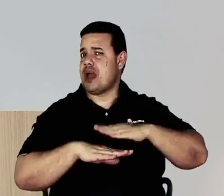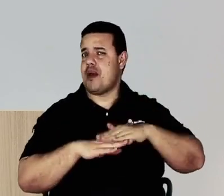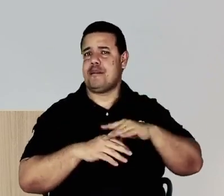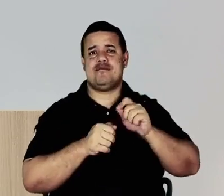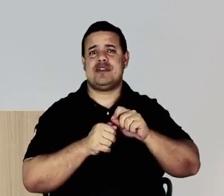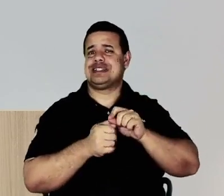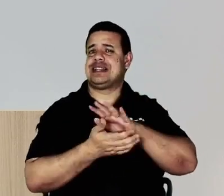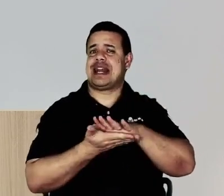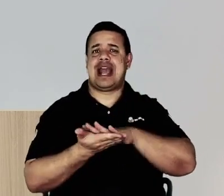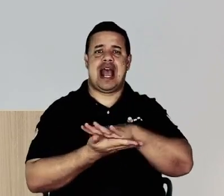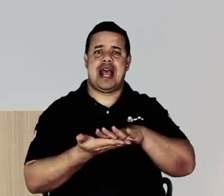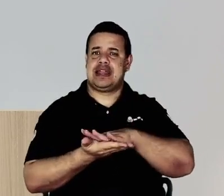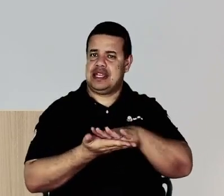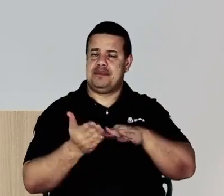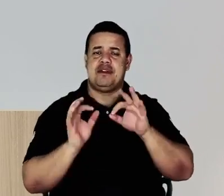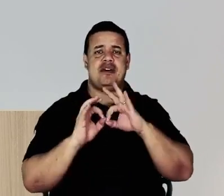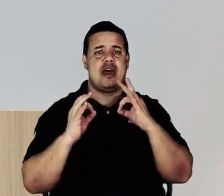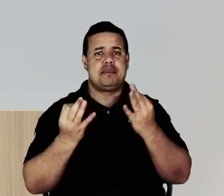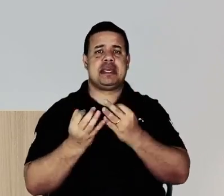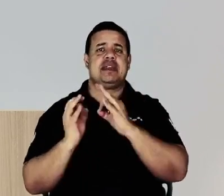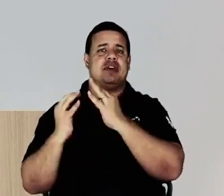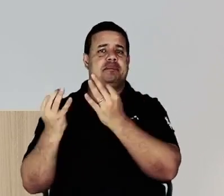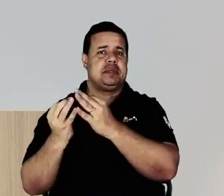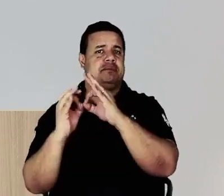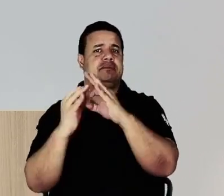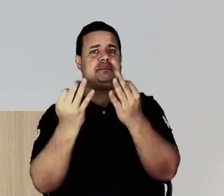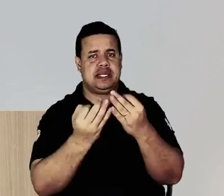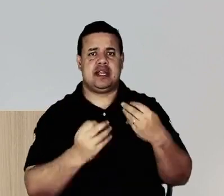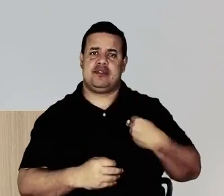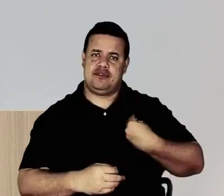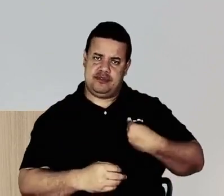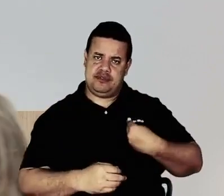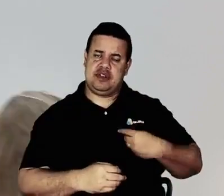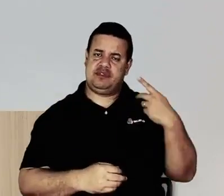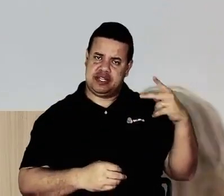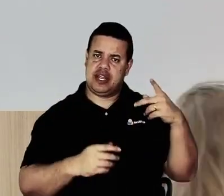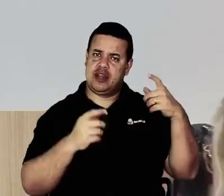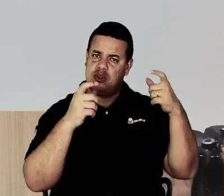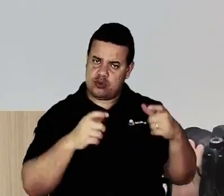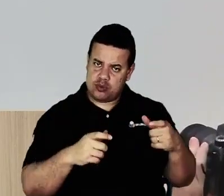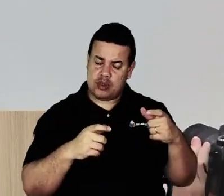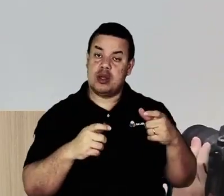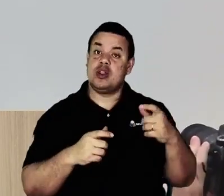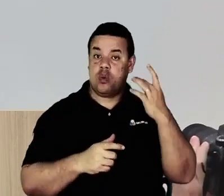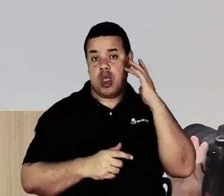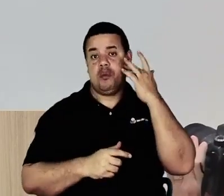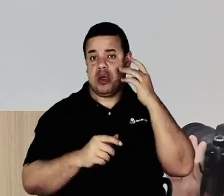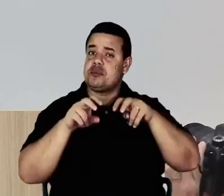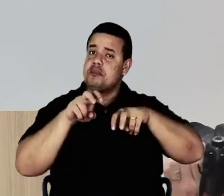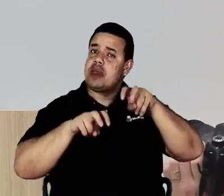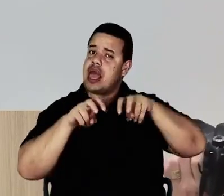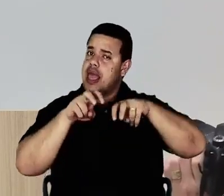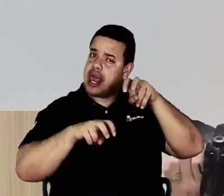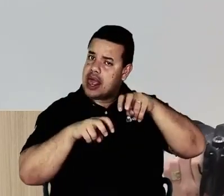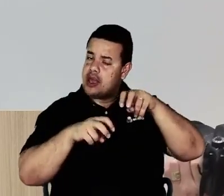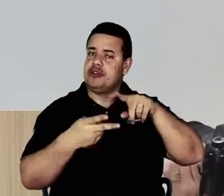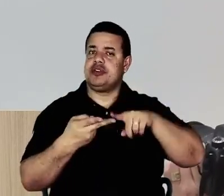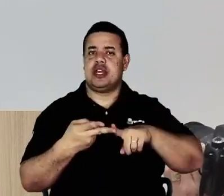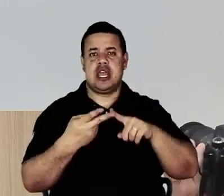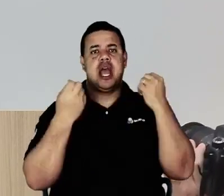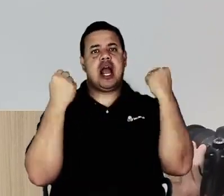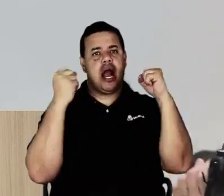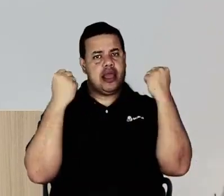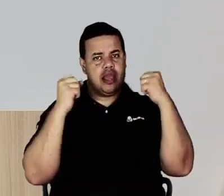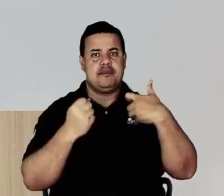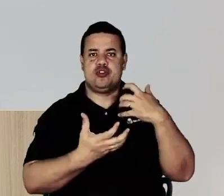acho que um playground para as crianças e também essa academia de idosos seria algo para eles ter, né, de entretenimento, porque